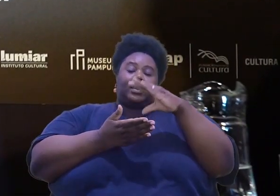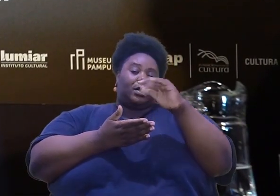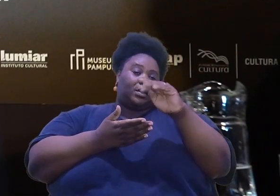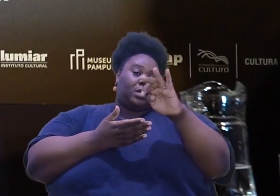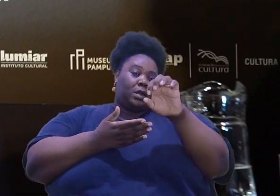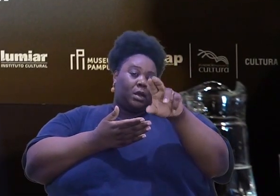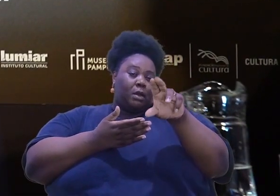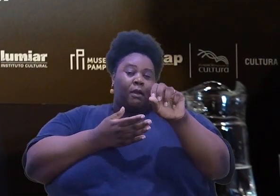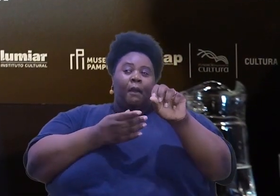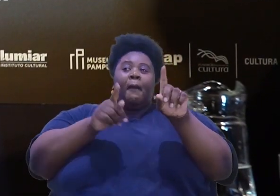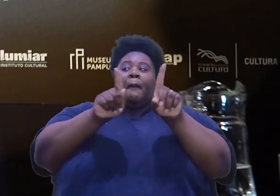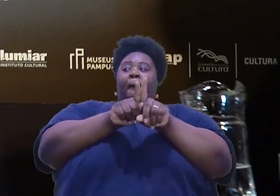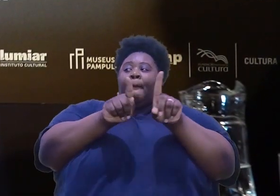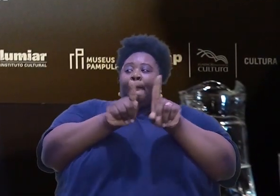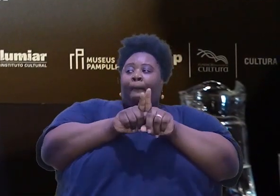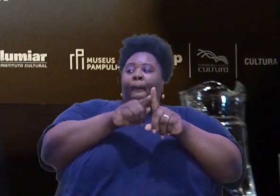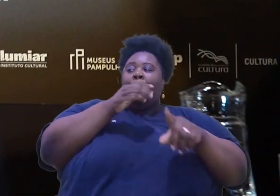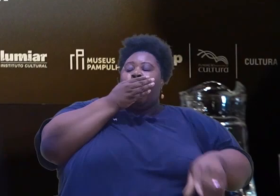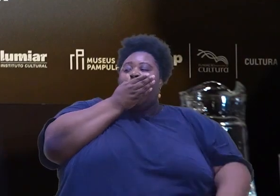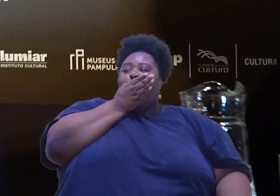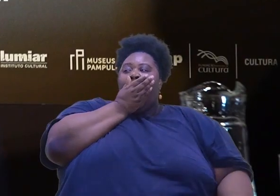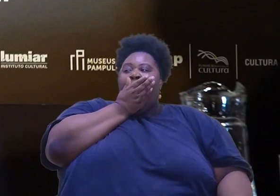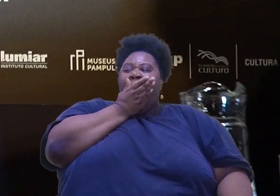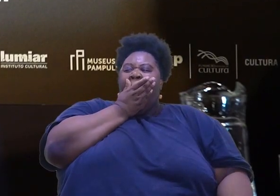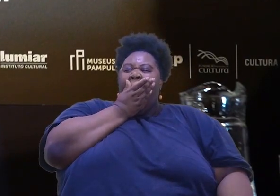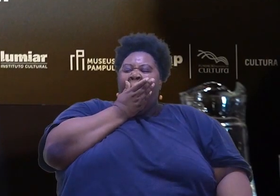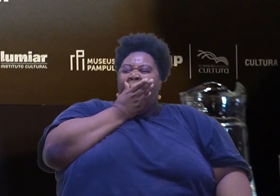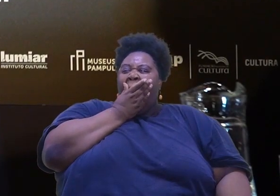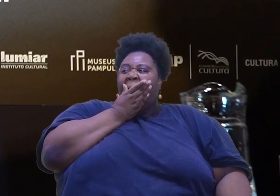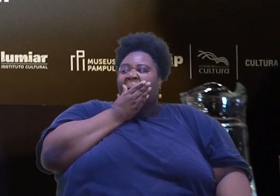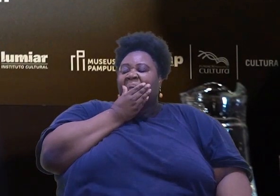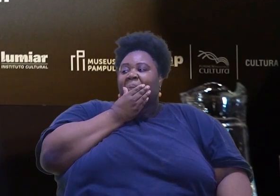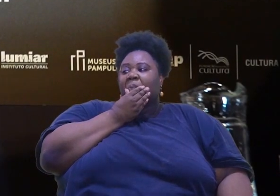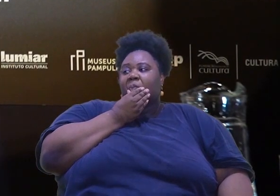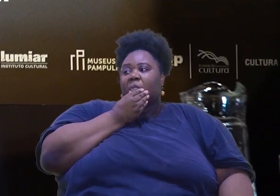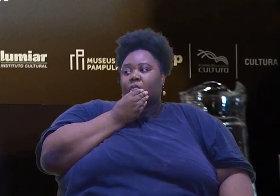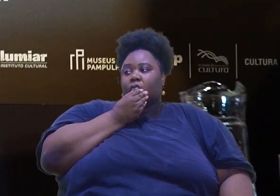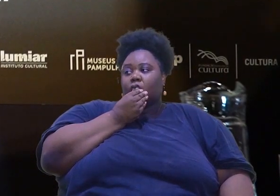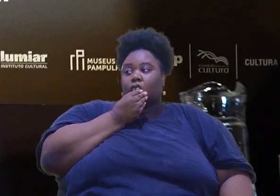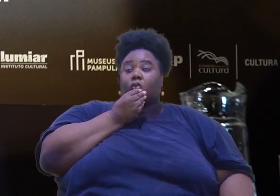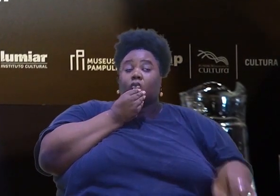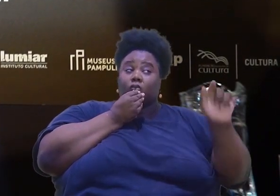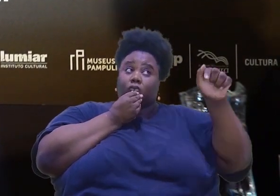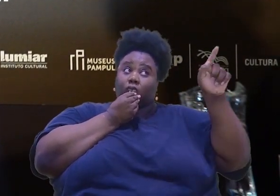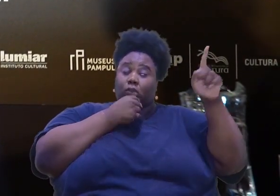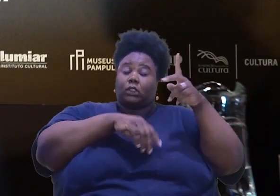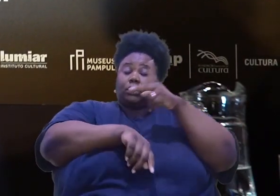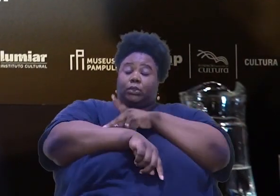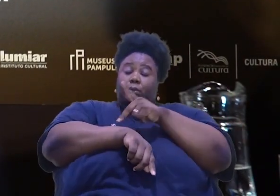aula pública com Guinhar, aqui no Parque Municipal.